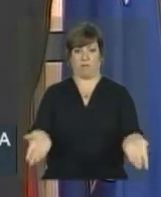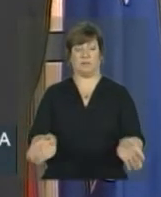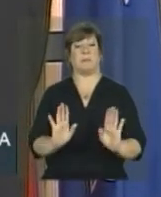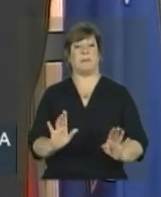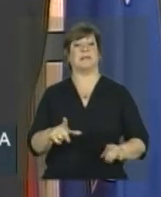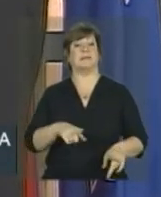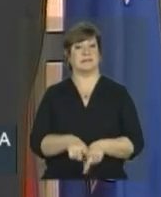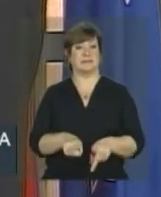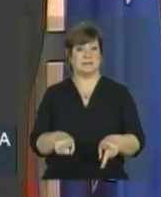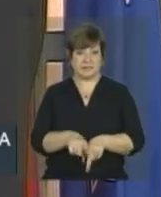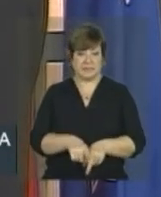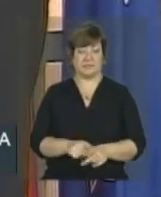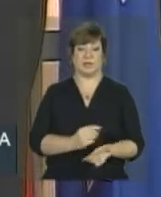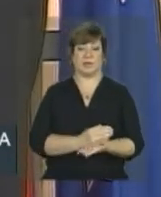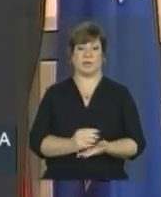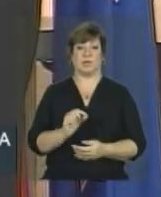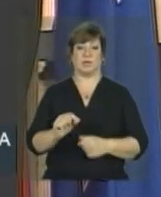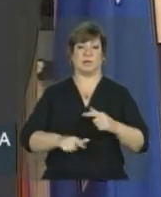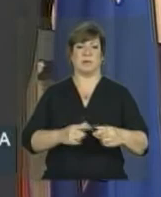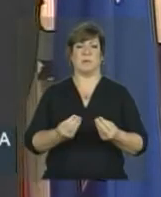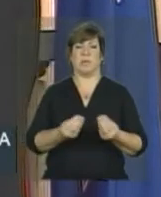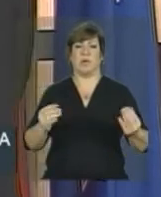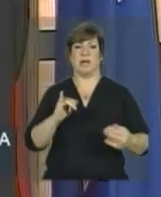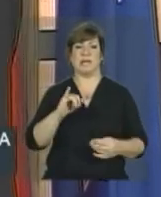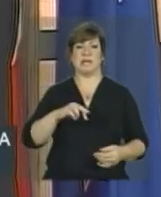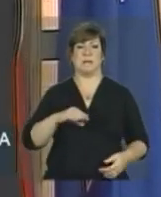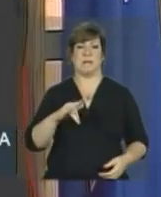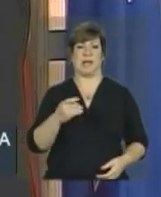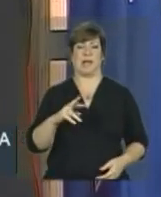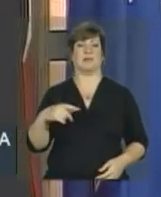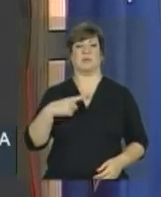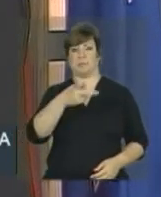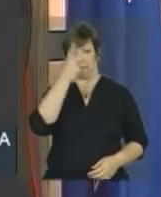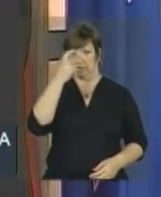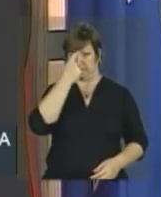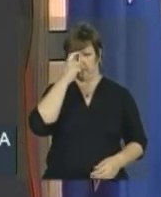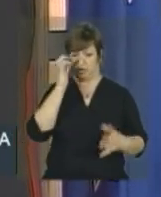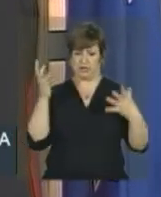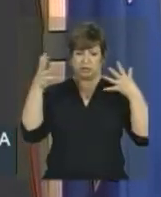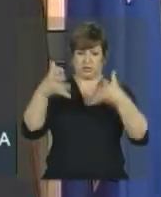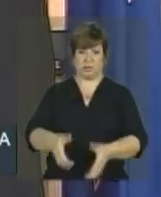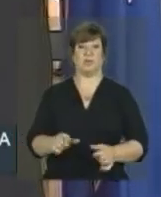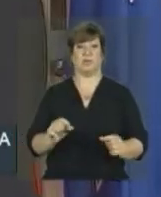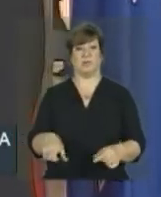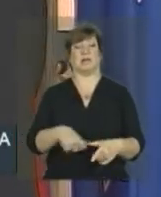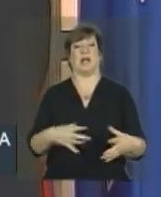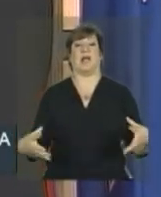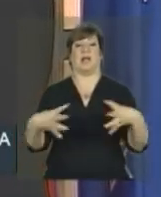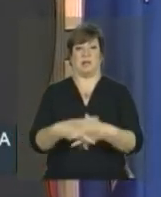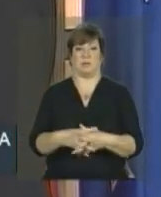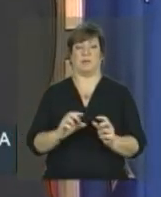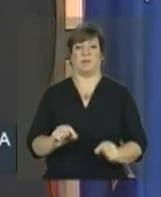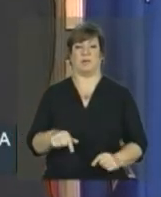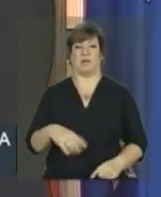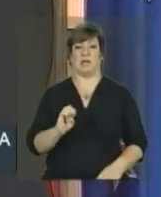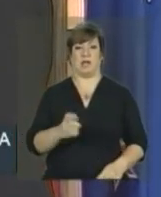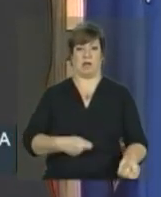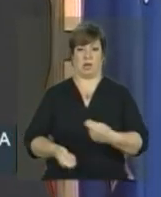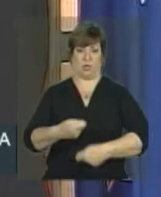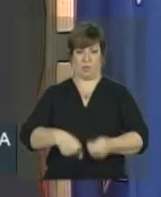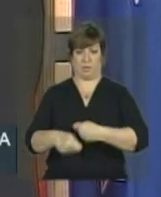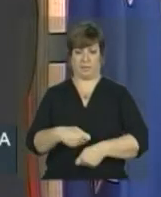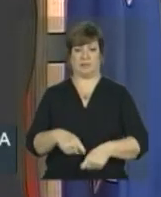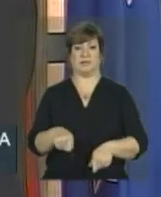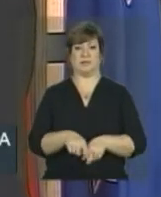deu origem à grande imigração de indianos, o que abalou a economia. Em 1992,